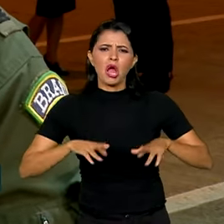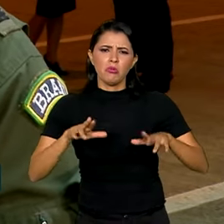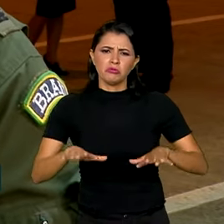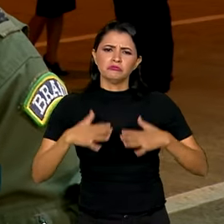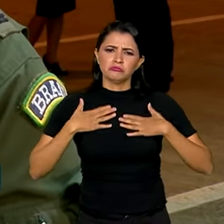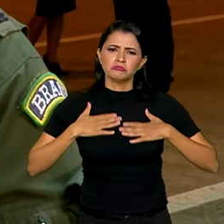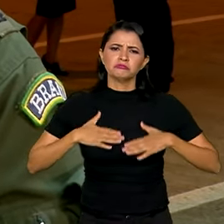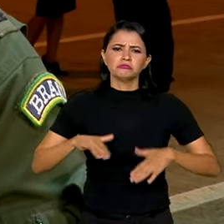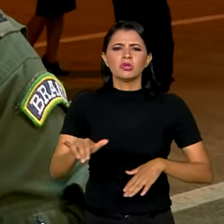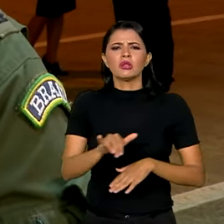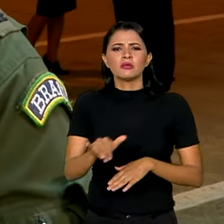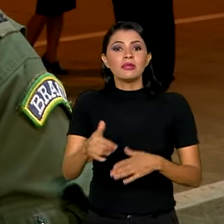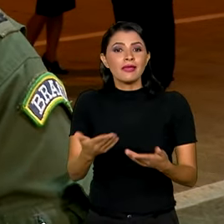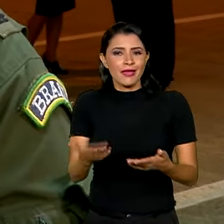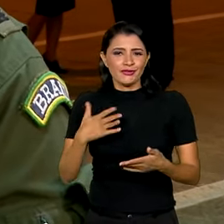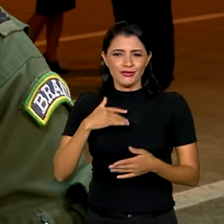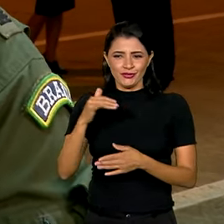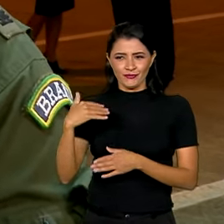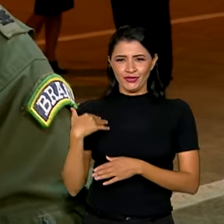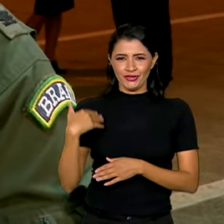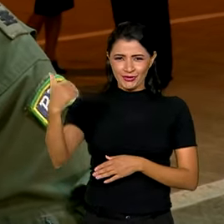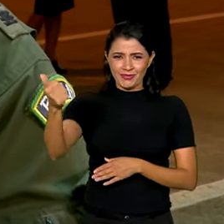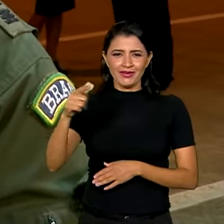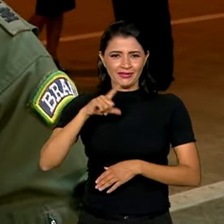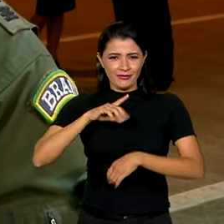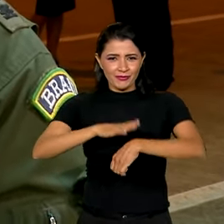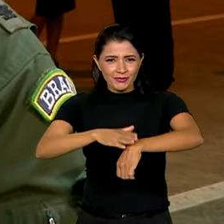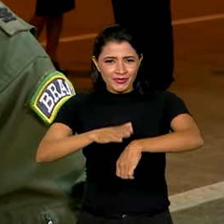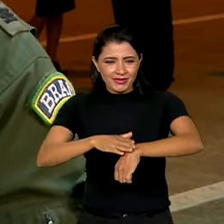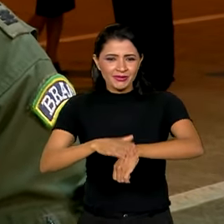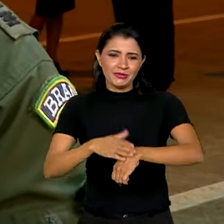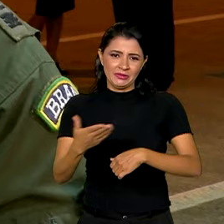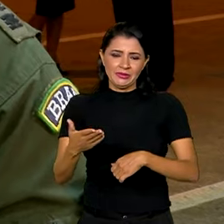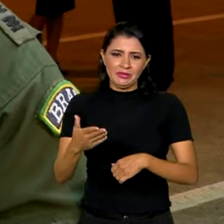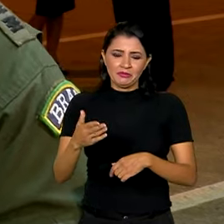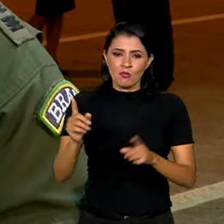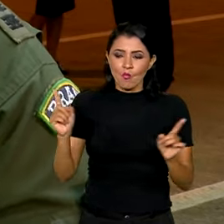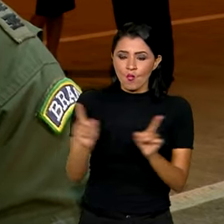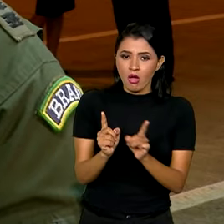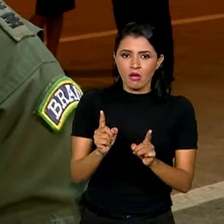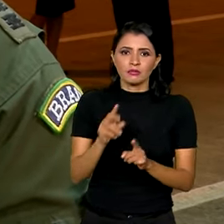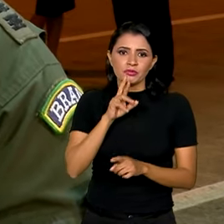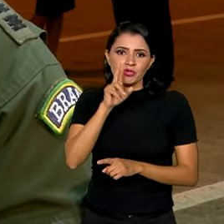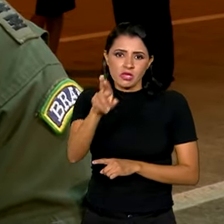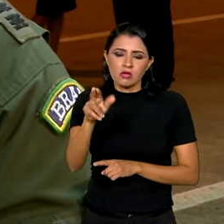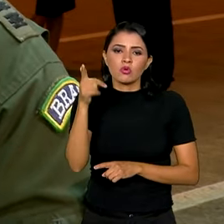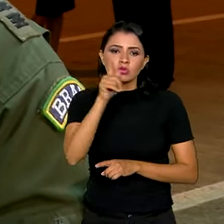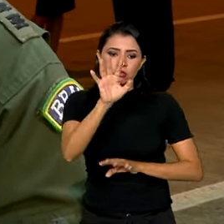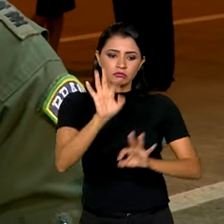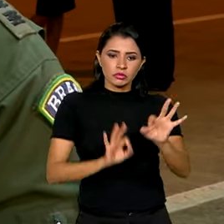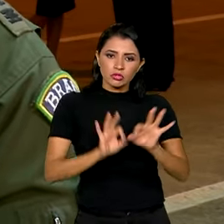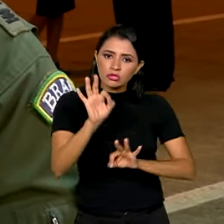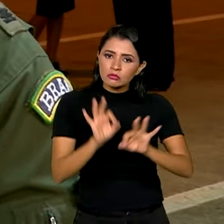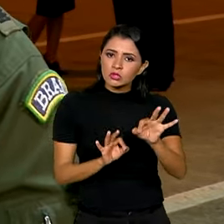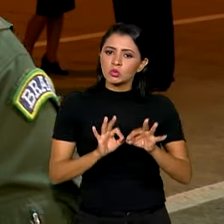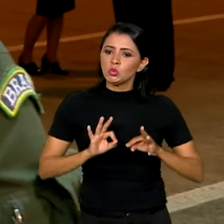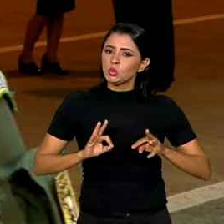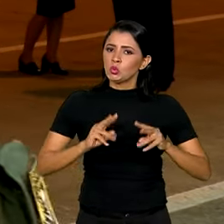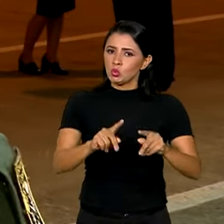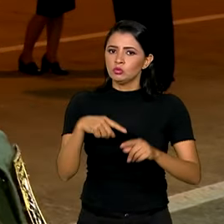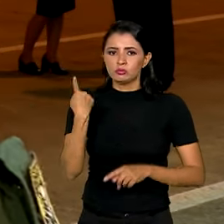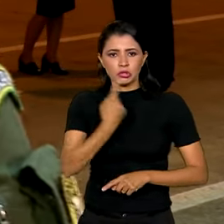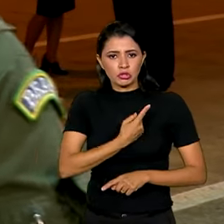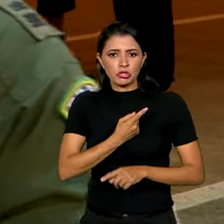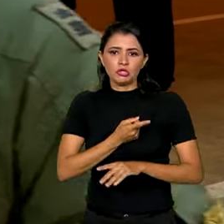foi acionado, de fato, a gente teve um tempo de reação bastante curto, a gente conseguiu fazer todo o planejamento, era um minucioso planejamento para a gente